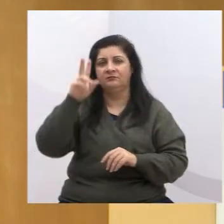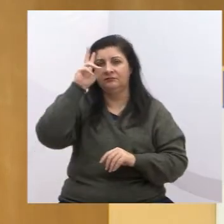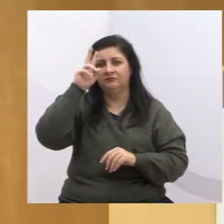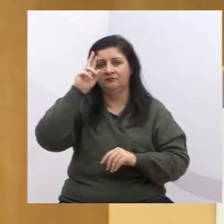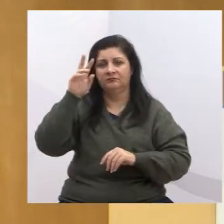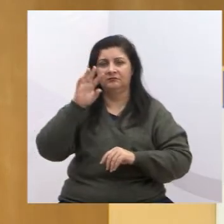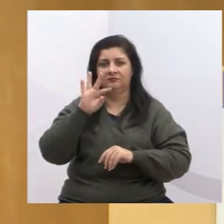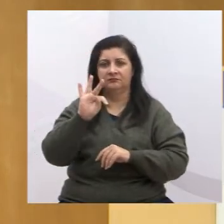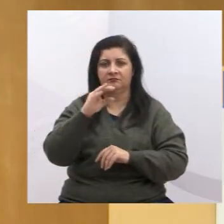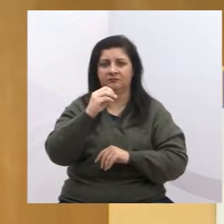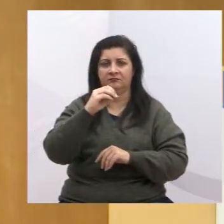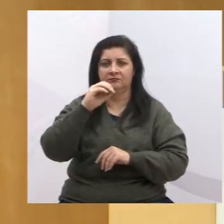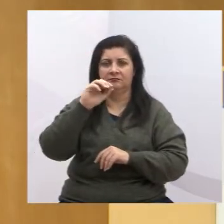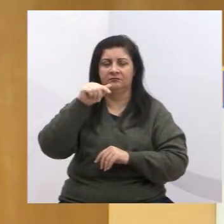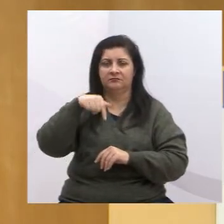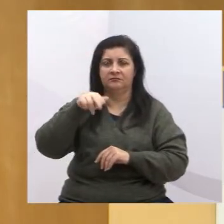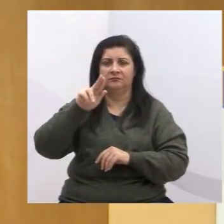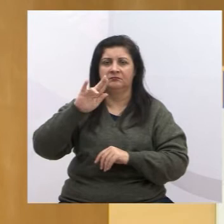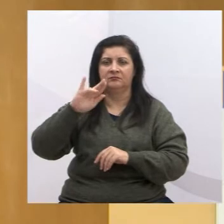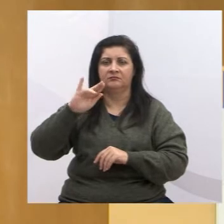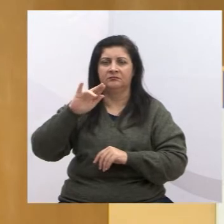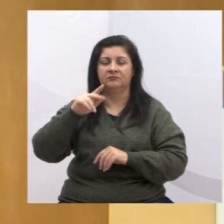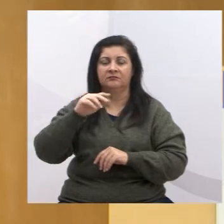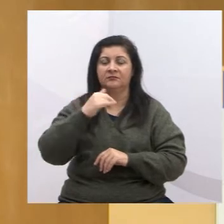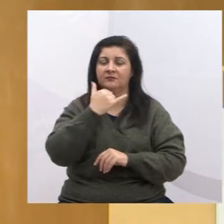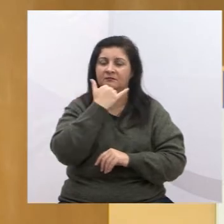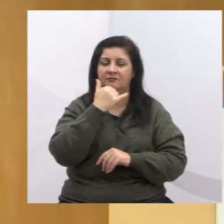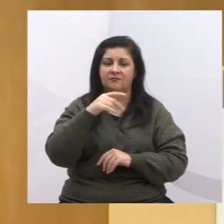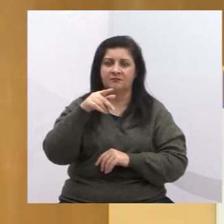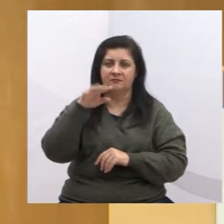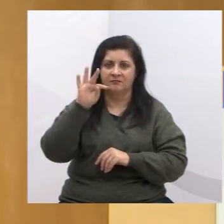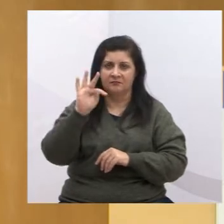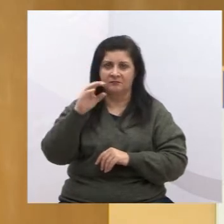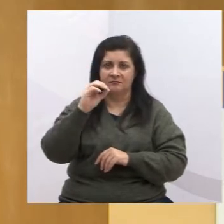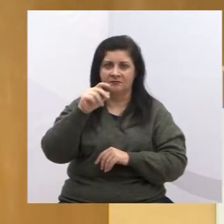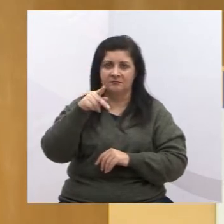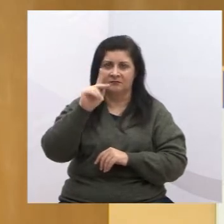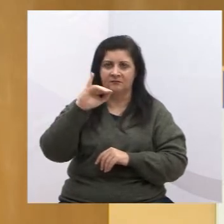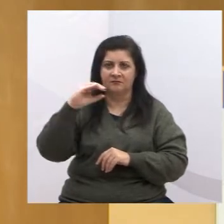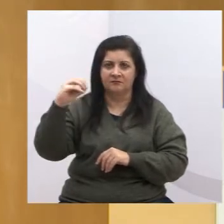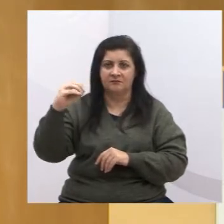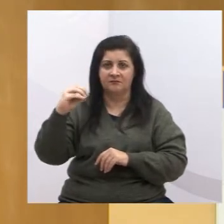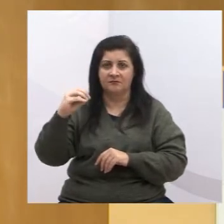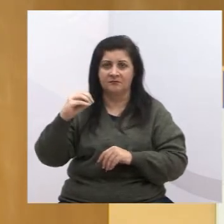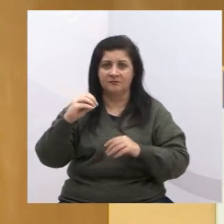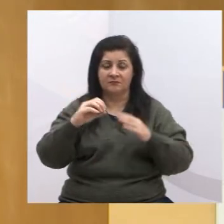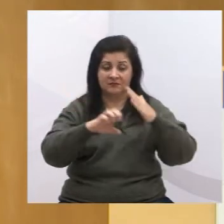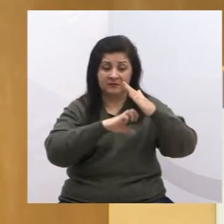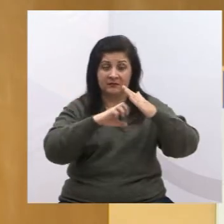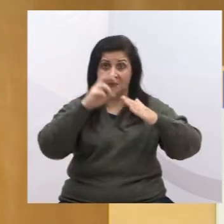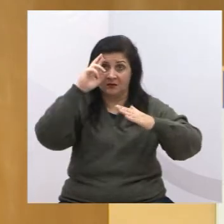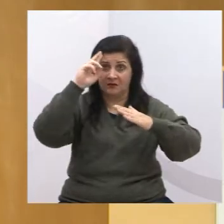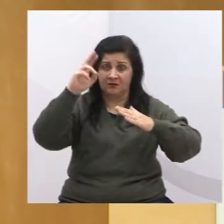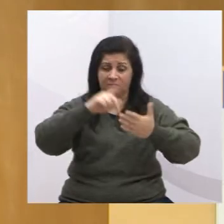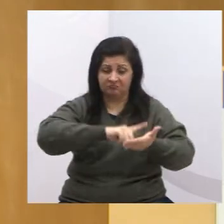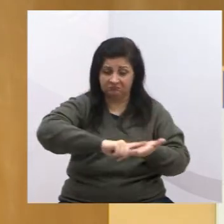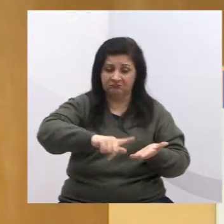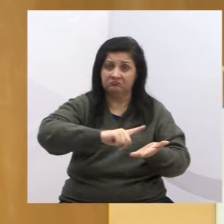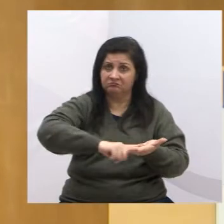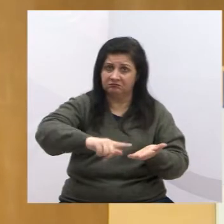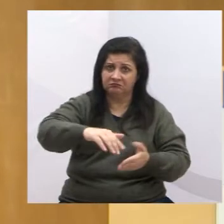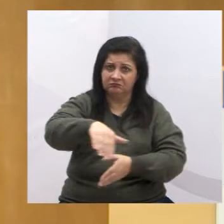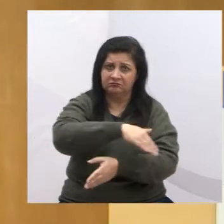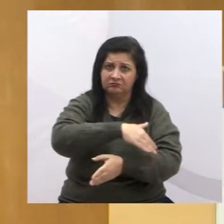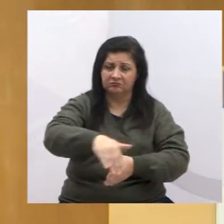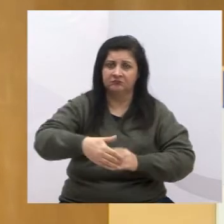Tóquio, os grandes empresários fazem mutirões para limpar ruas, muitas vezes.